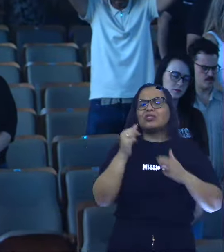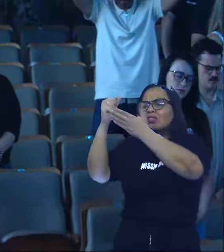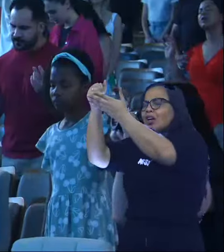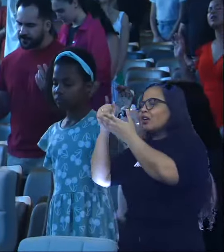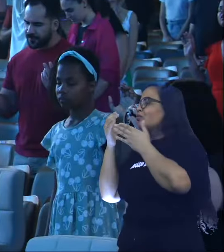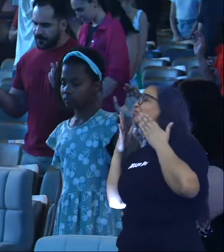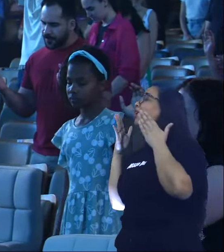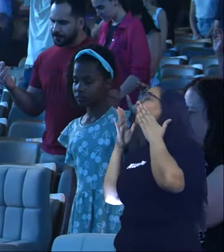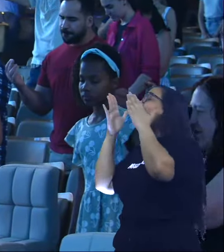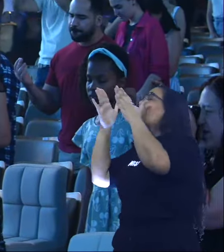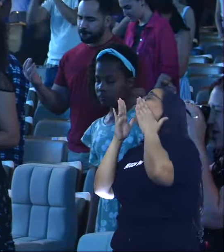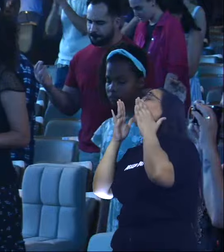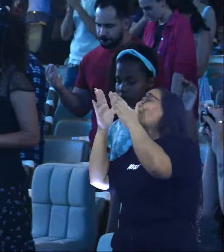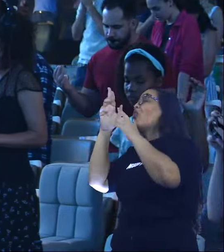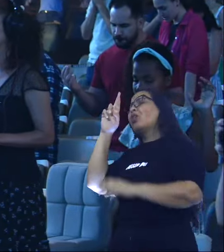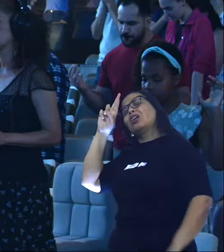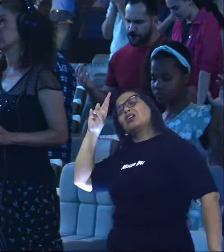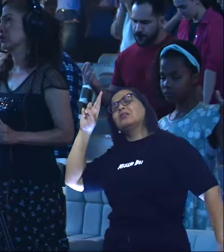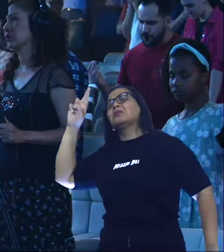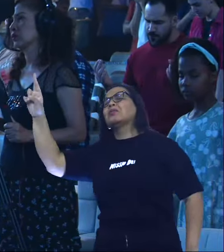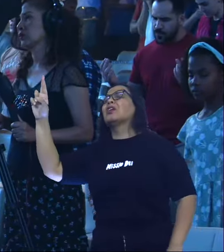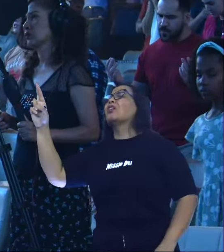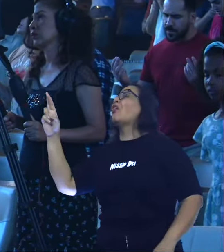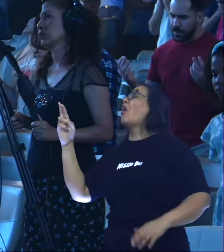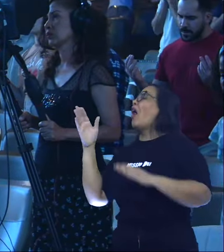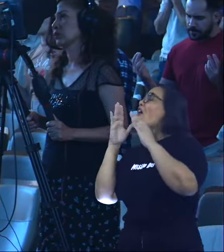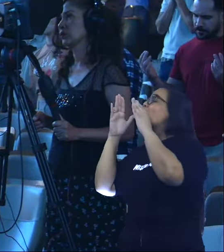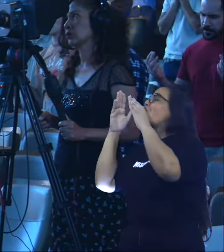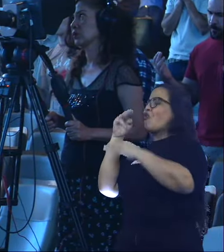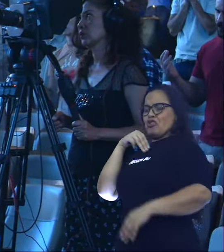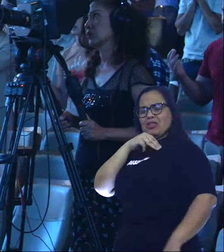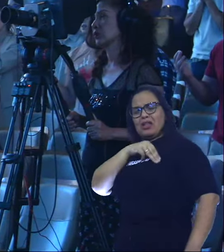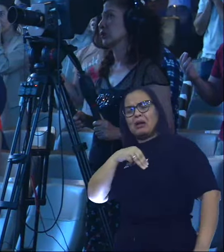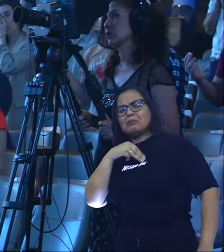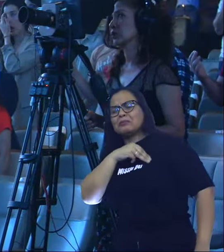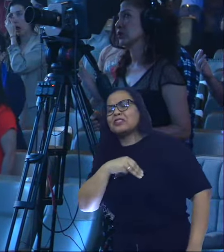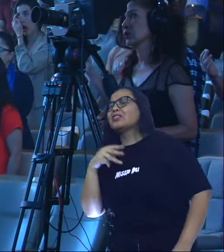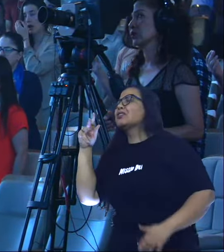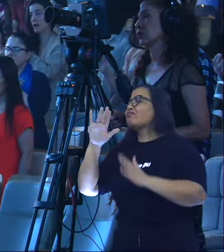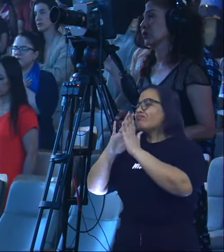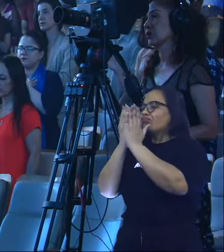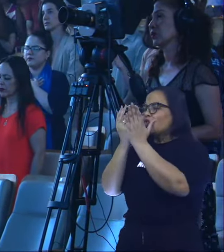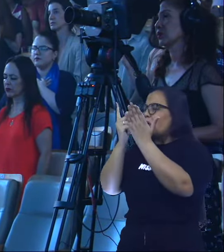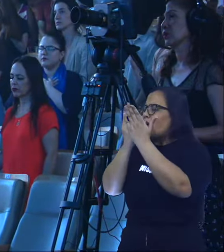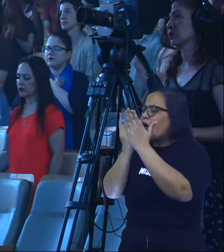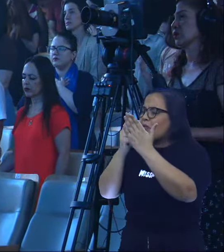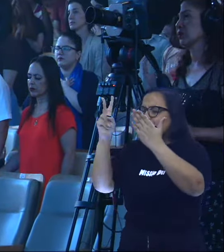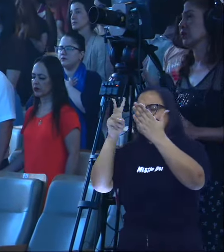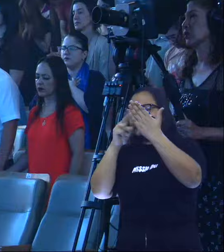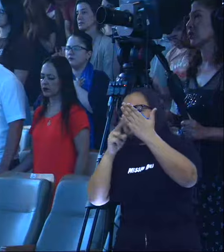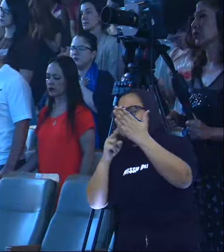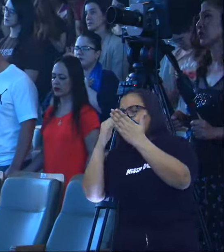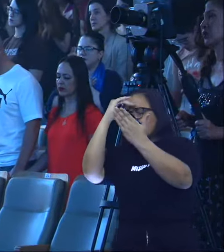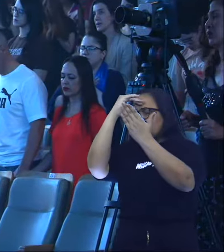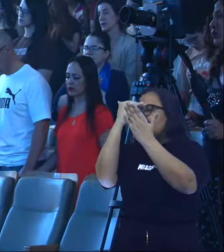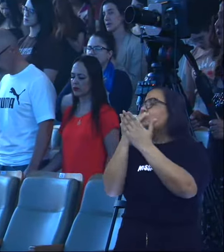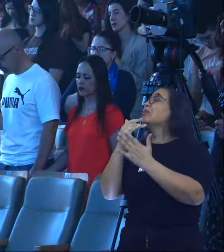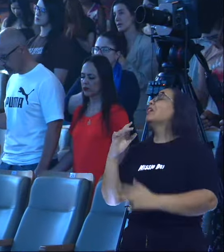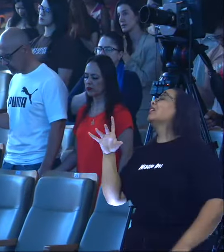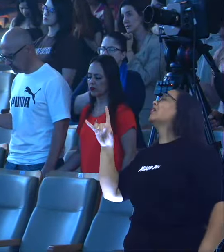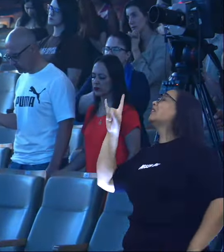vez para o Senhor, Pai. Possam se voltar para a Tua missão, para a Tua palavra, Senhor, que possamos aprender a amar o Senhor ainda mais,